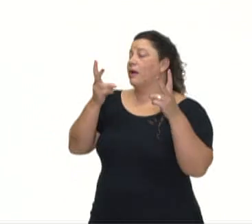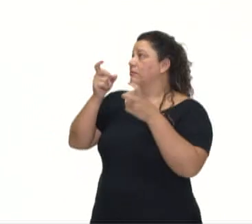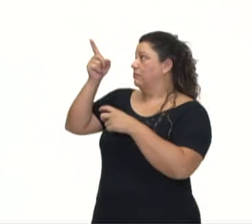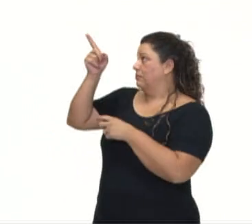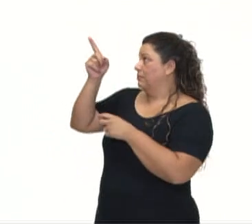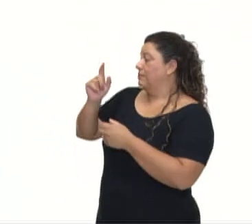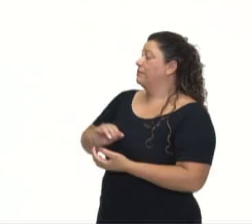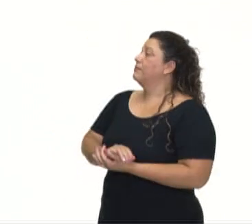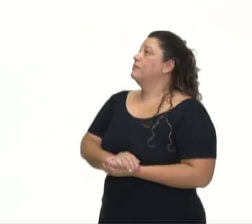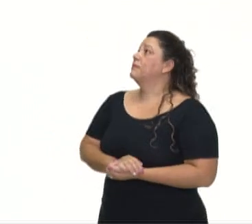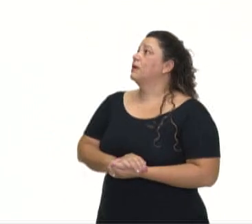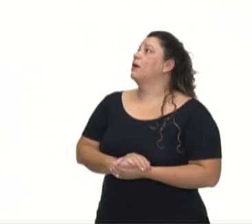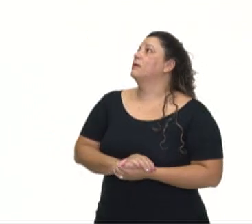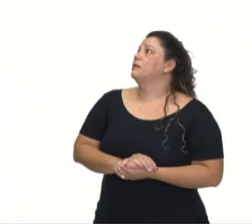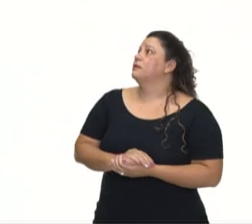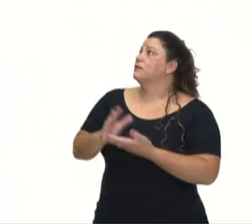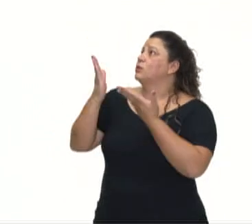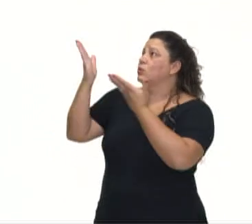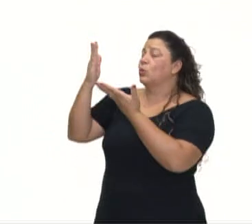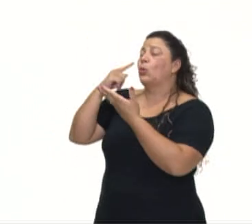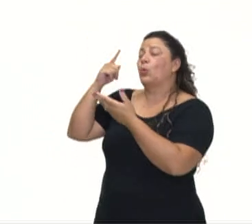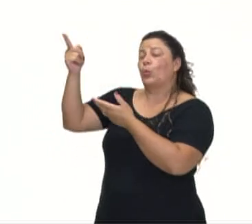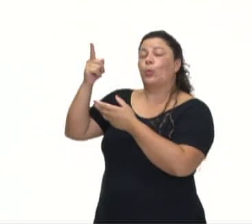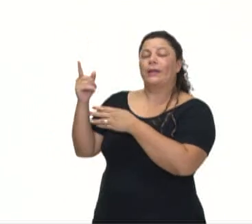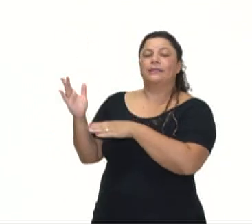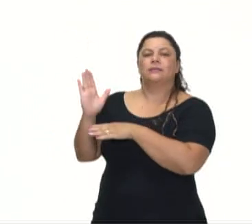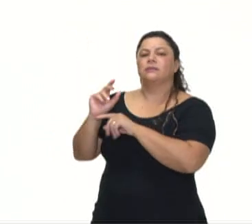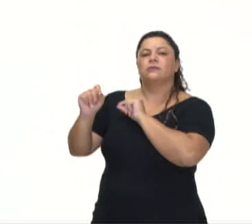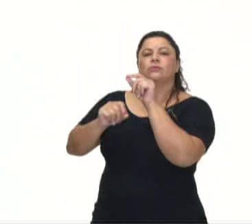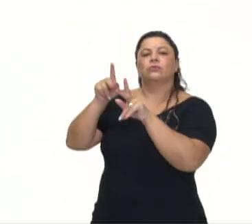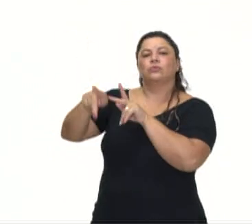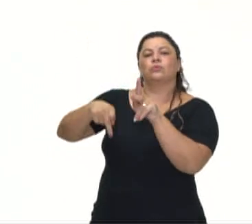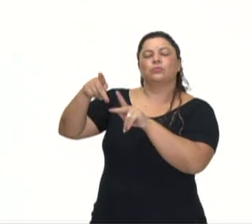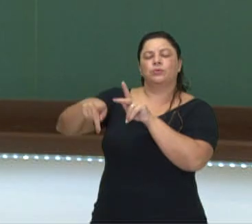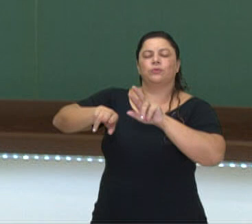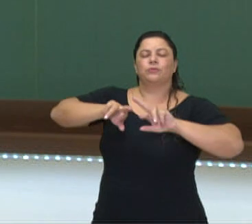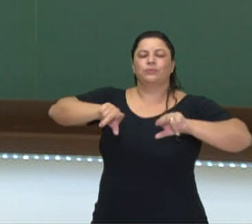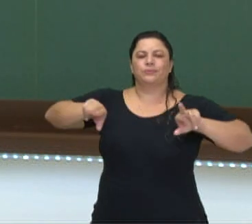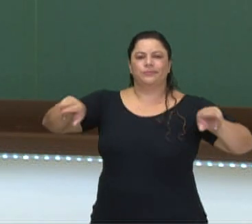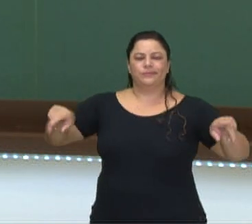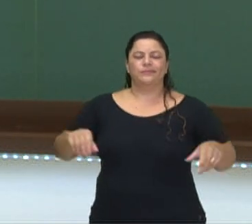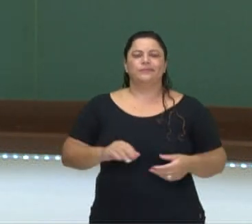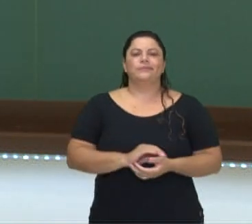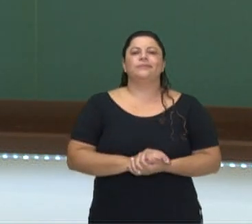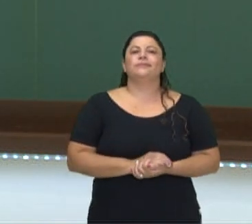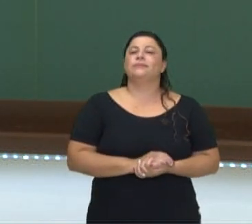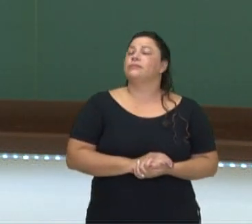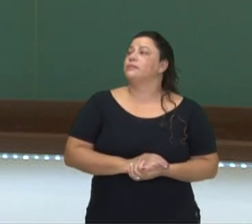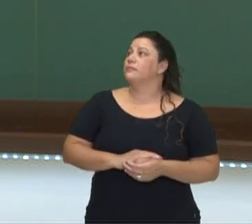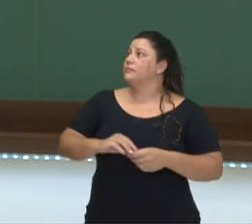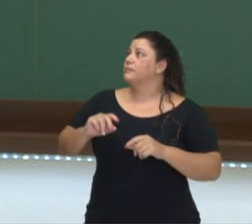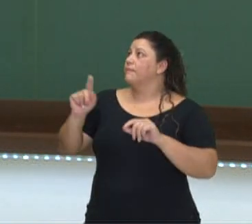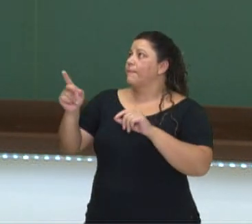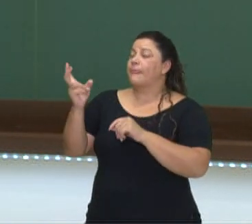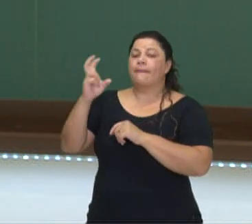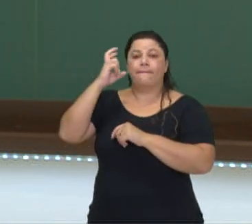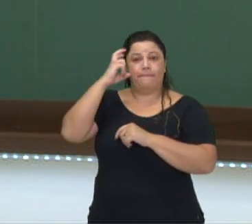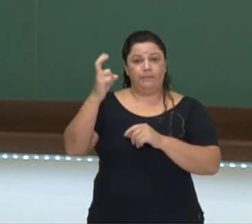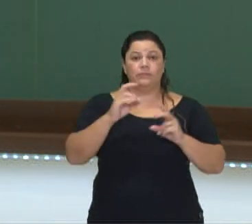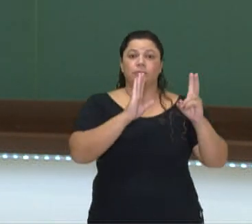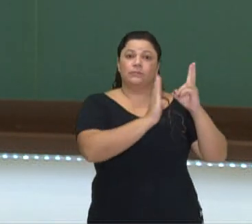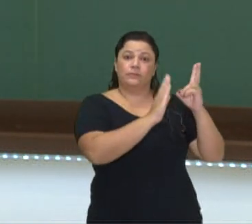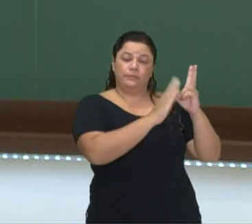a entender quais as contribuições desses povos para a diversidade cultural do Brasil. Então, a cultura